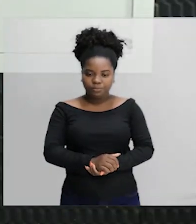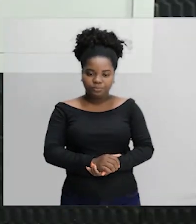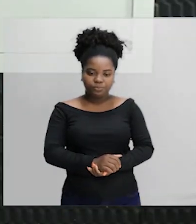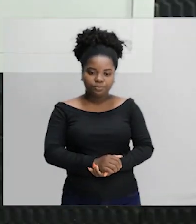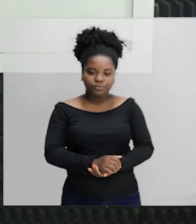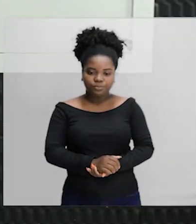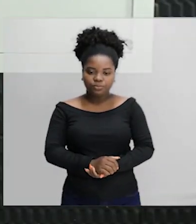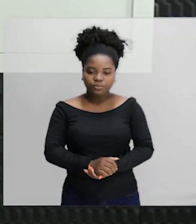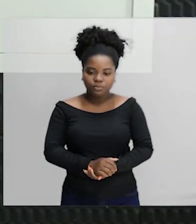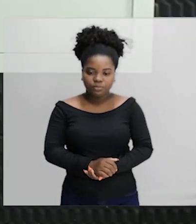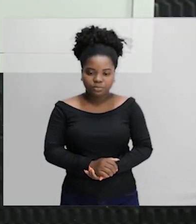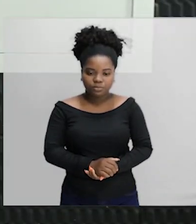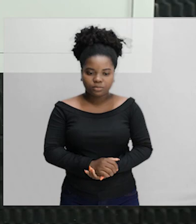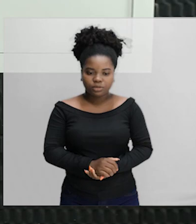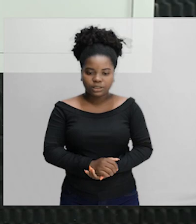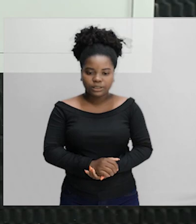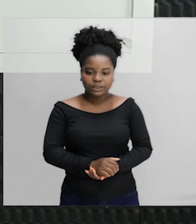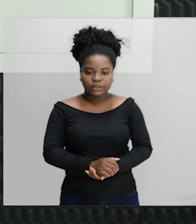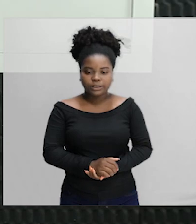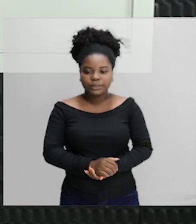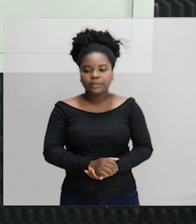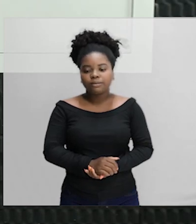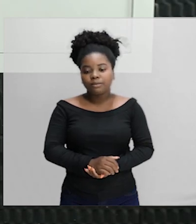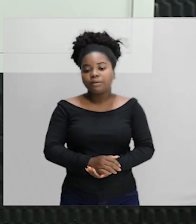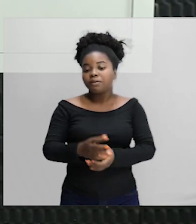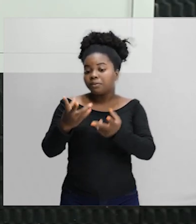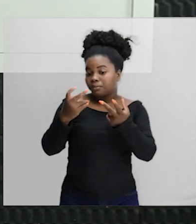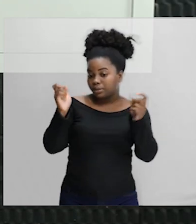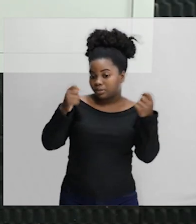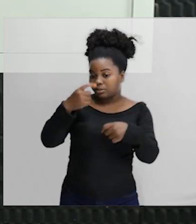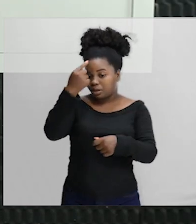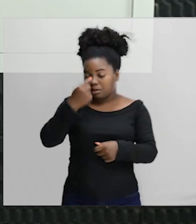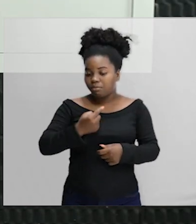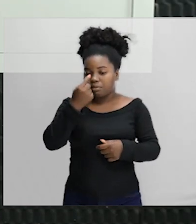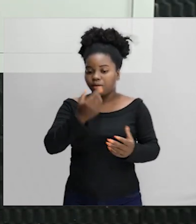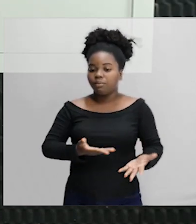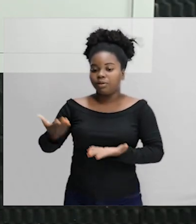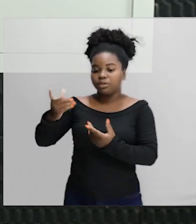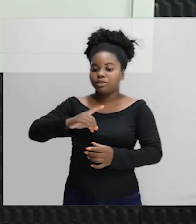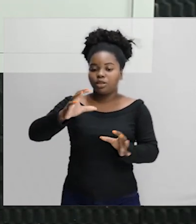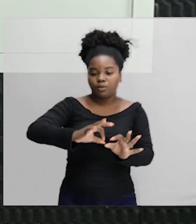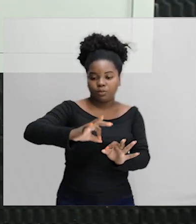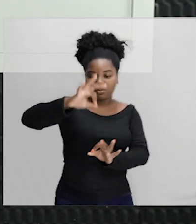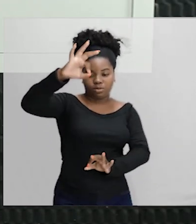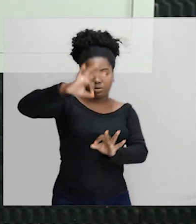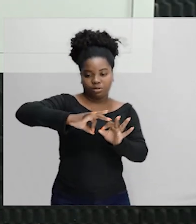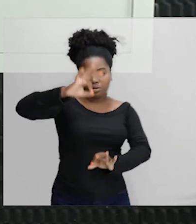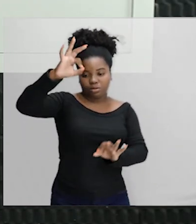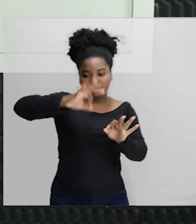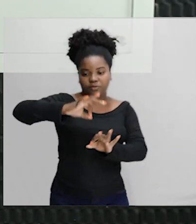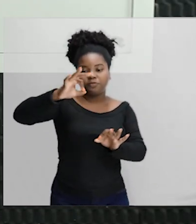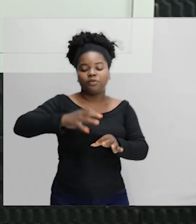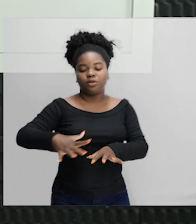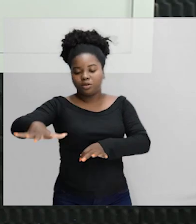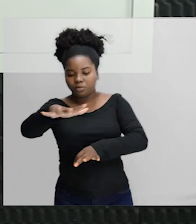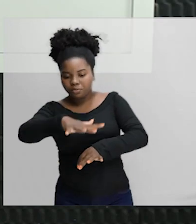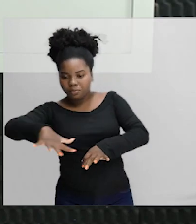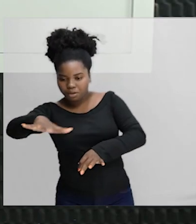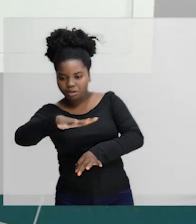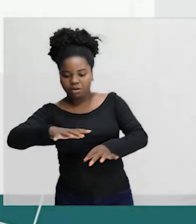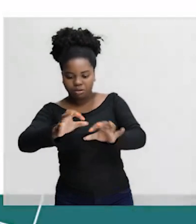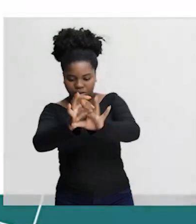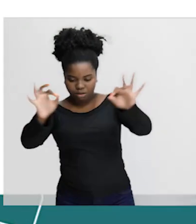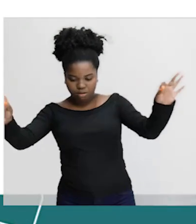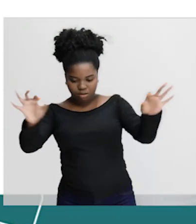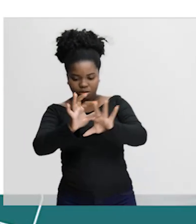conforme indicado na figura abaixo. Então você está conseguindo ver a figura aí, né? Tem um fio e tem um campo perpendicular, o comprimento